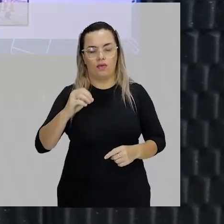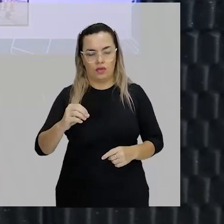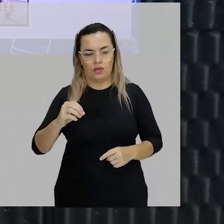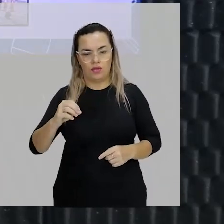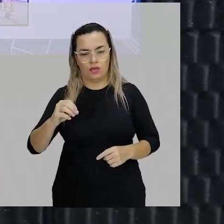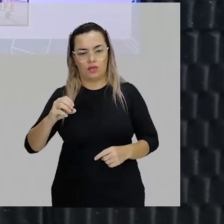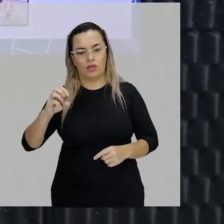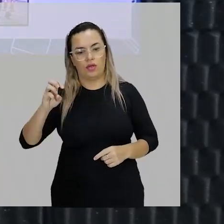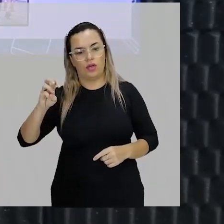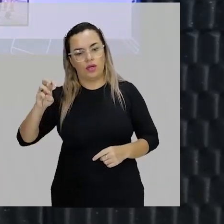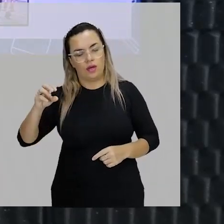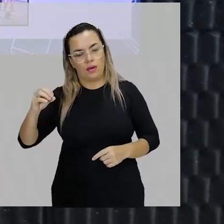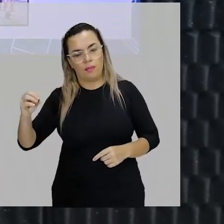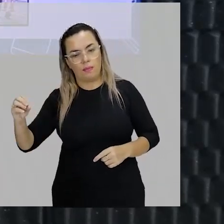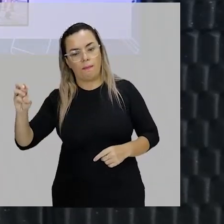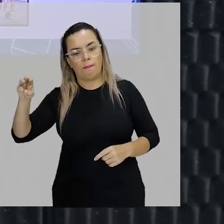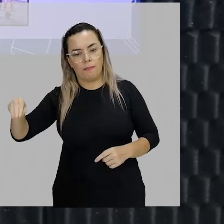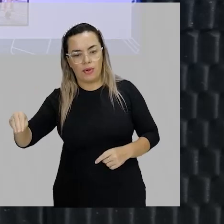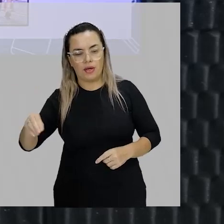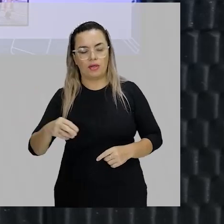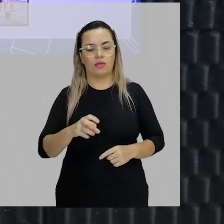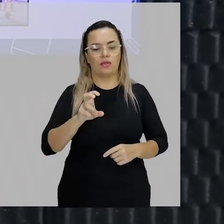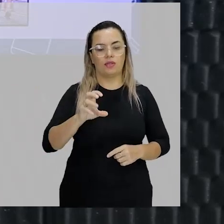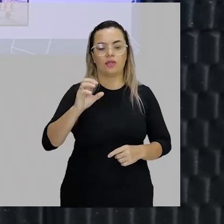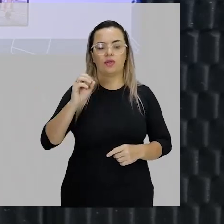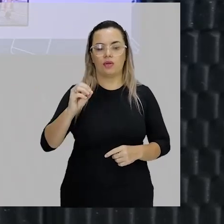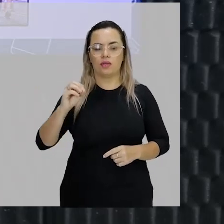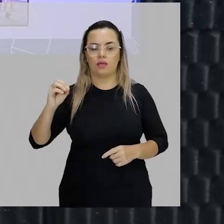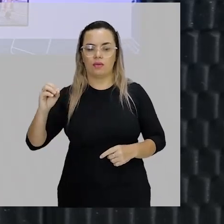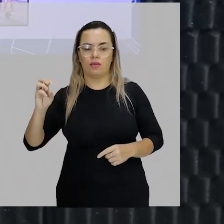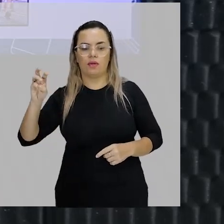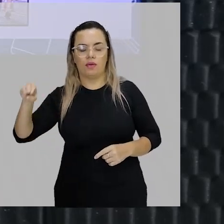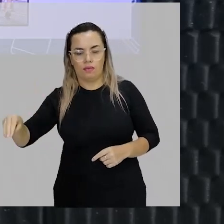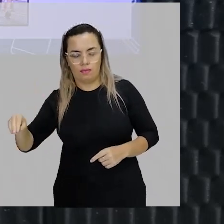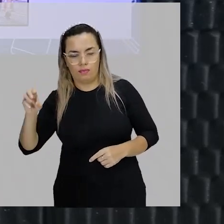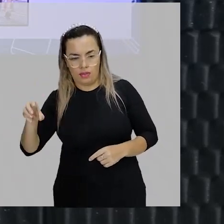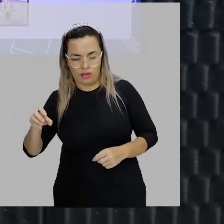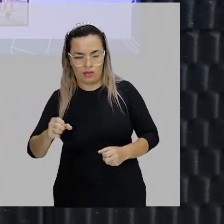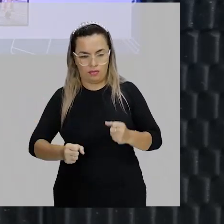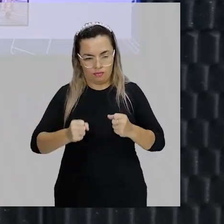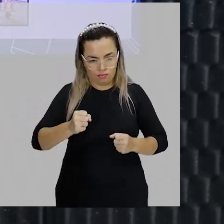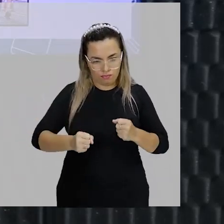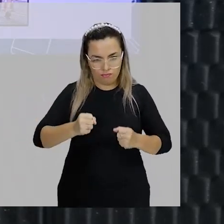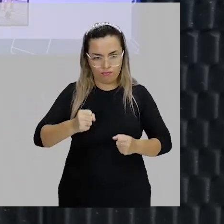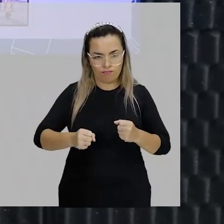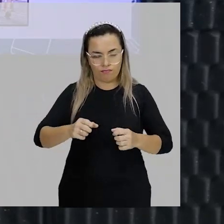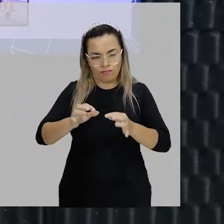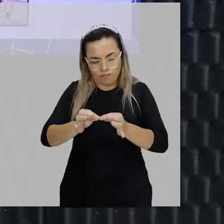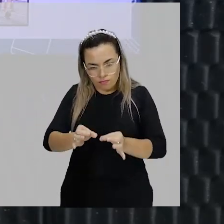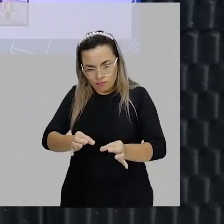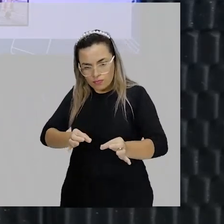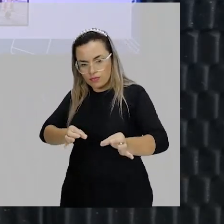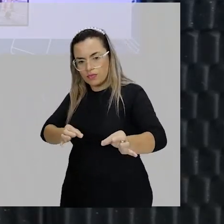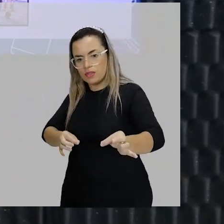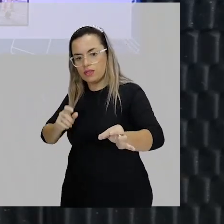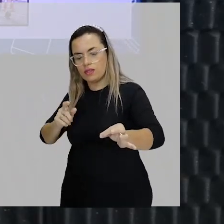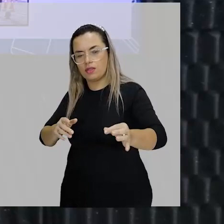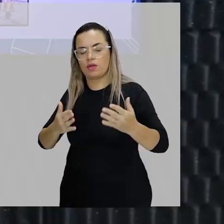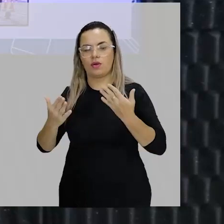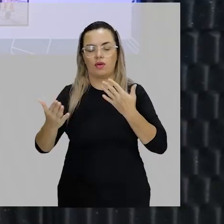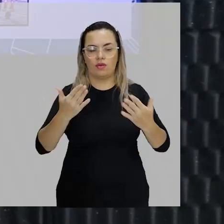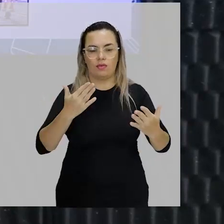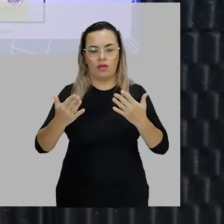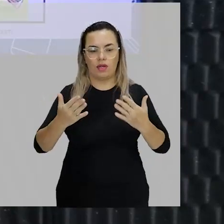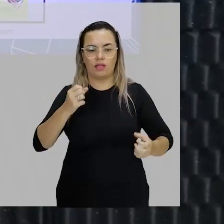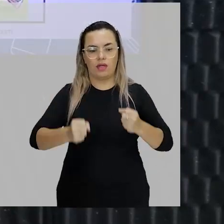é maior até do que a própria maratona, que consta de 42 quilômetros. A prova da marcha atlética é de 50